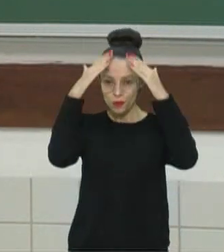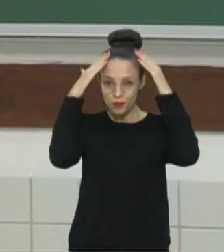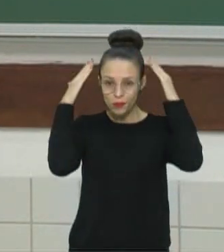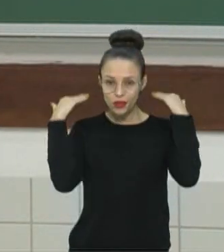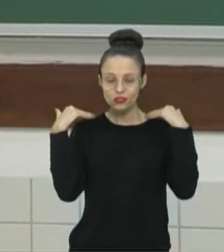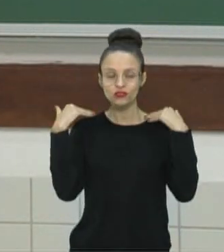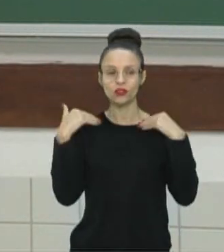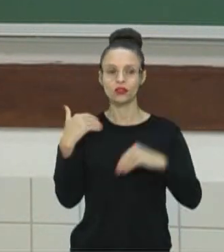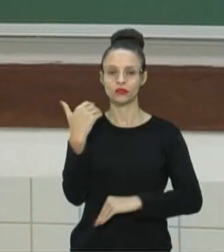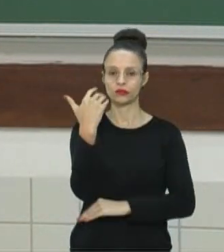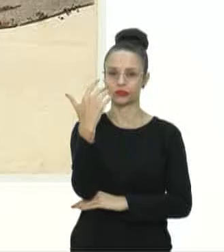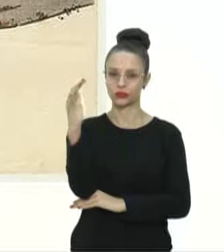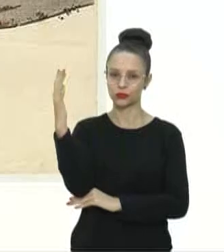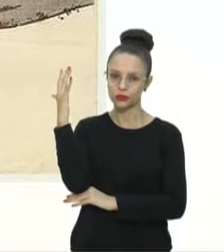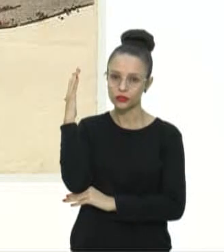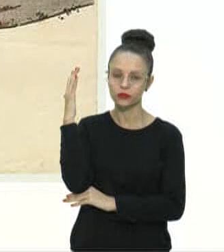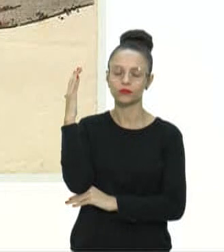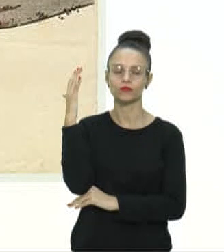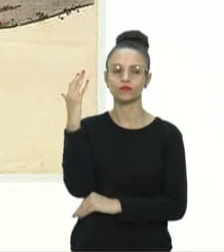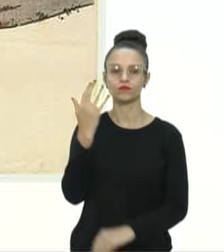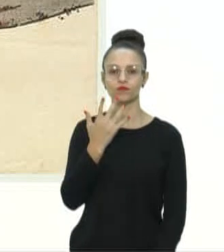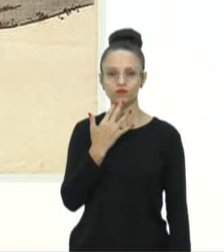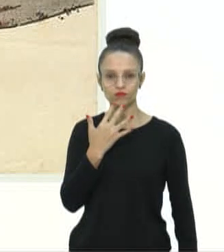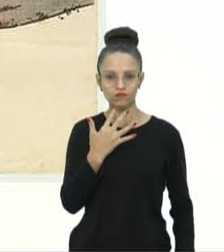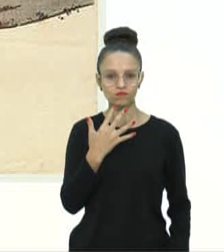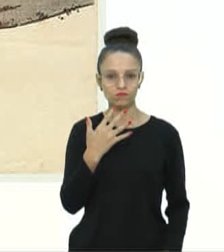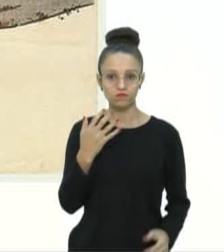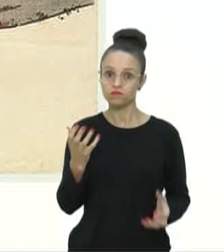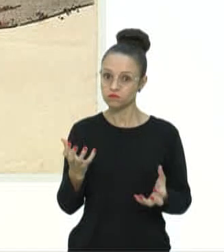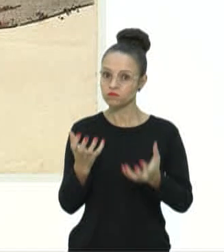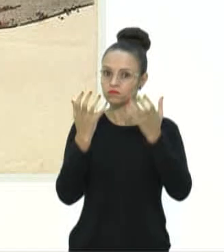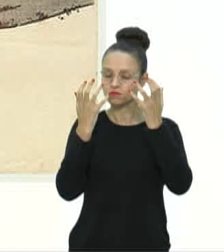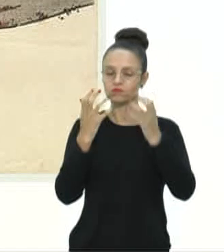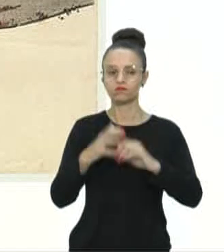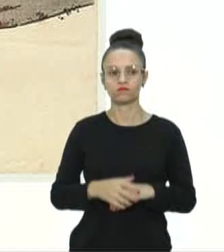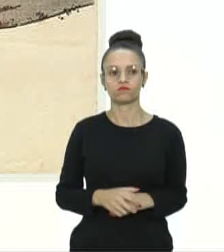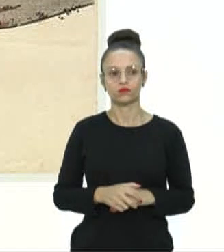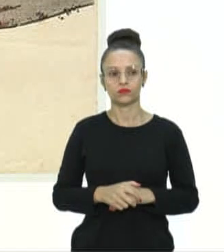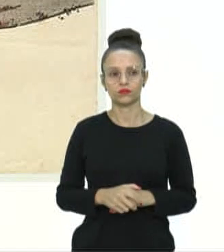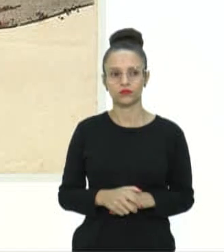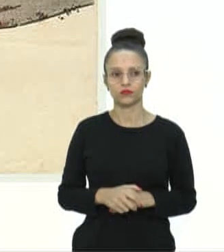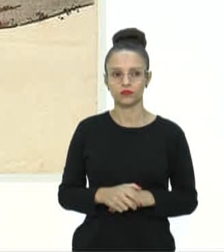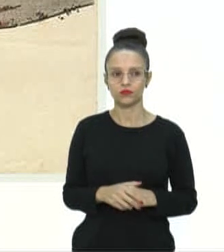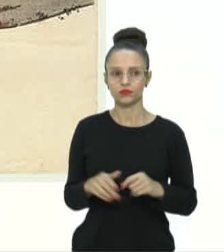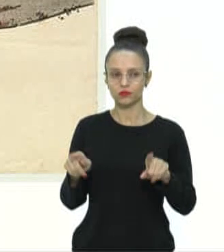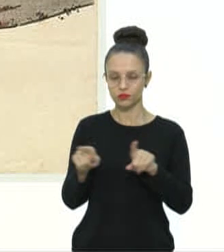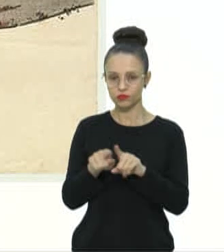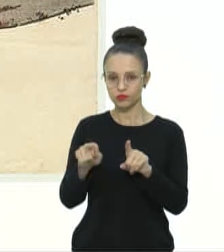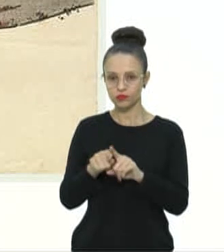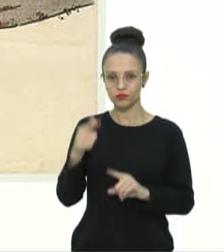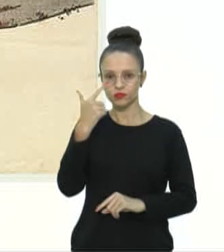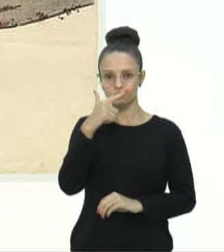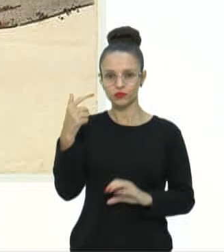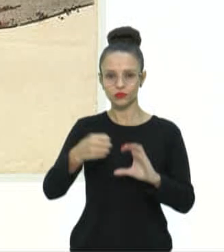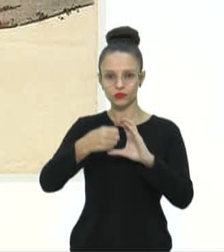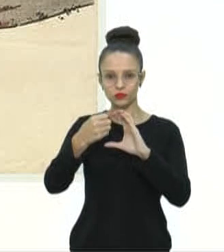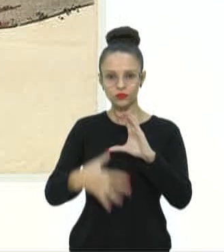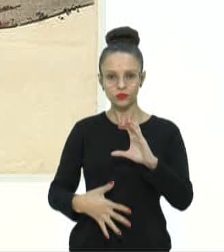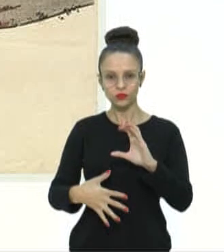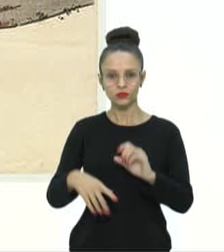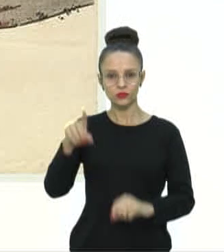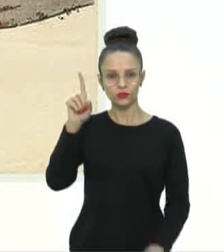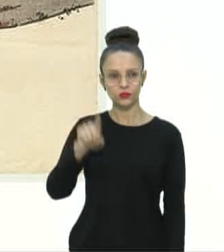da natureza, a cor marcante. Outra característica da estampa japonesa é